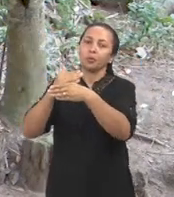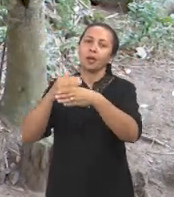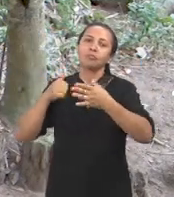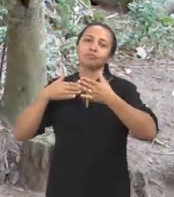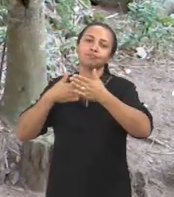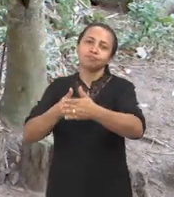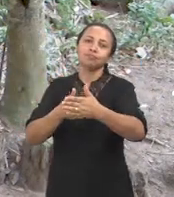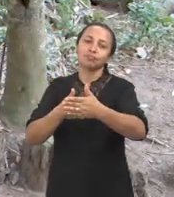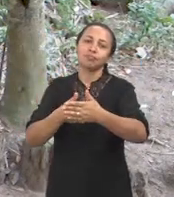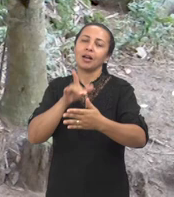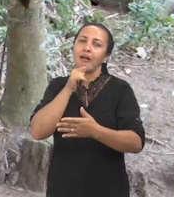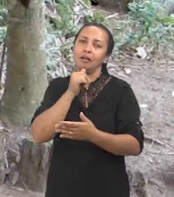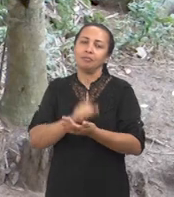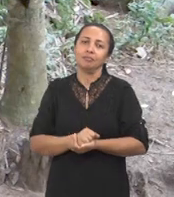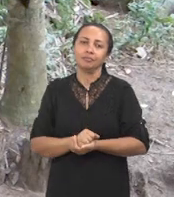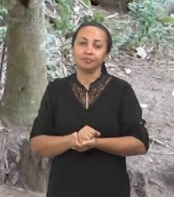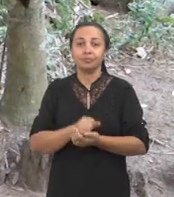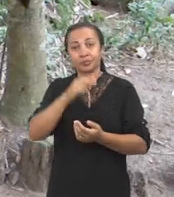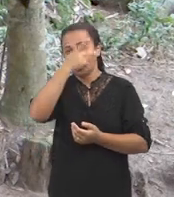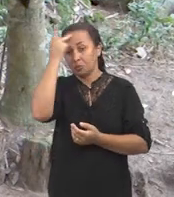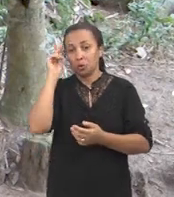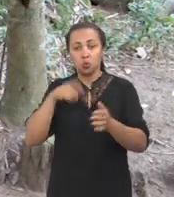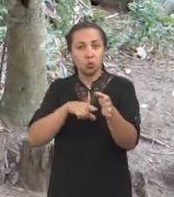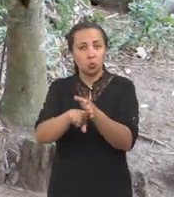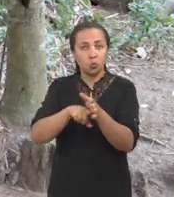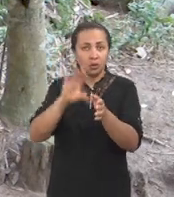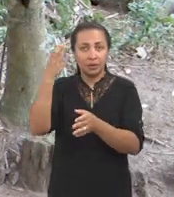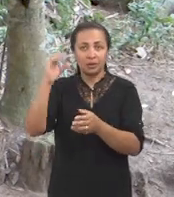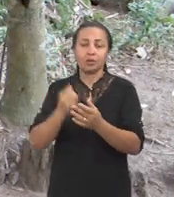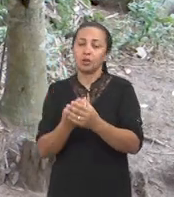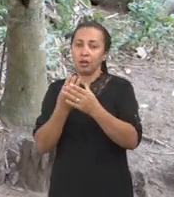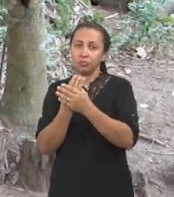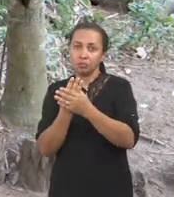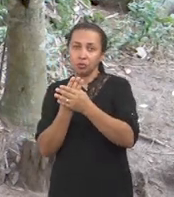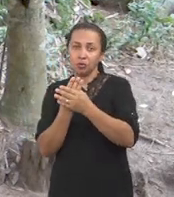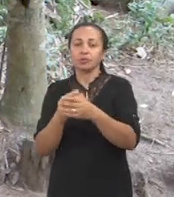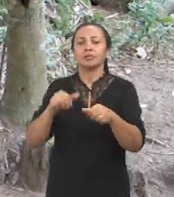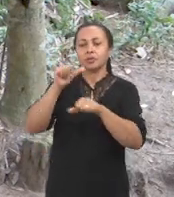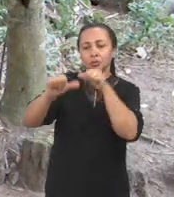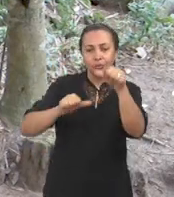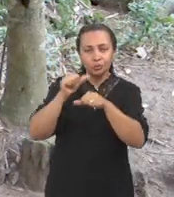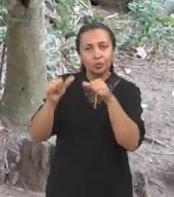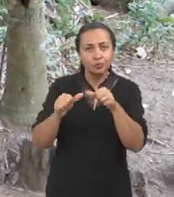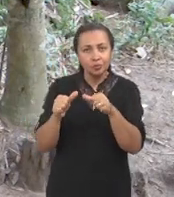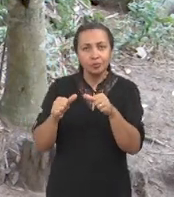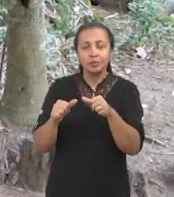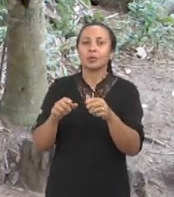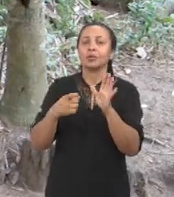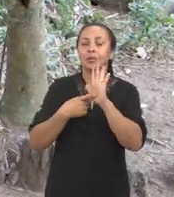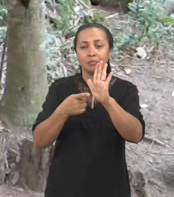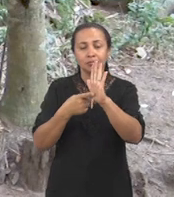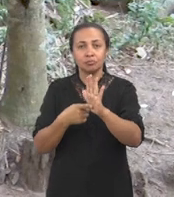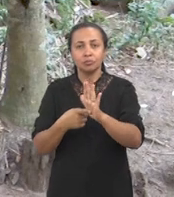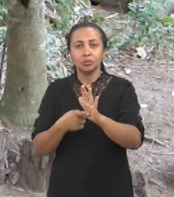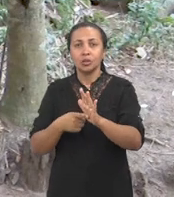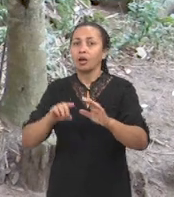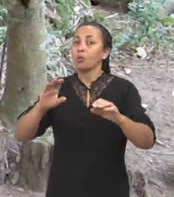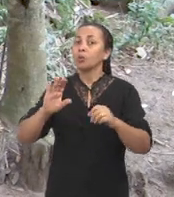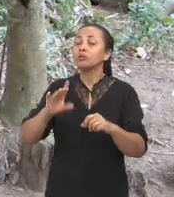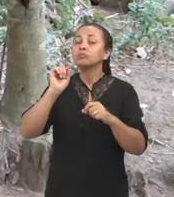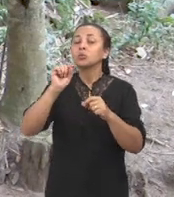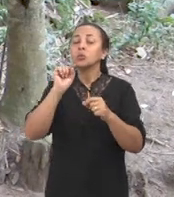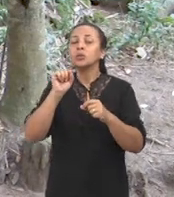barragens é sobre isso estudo que os cientistas da Universidade Federal de Sergipe estão desenvolvendo eles